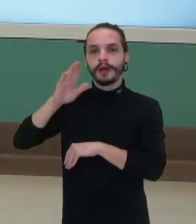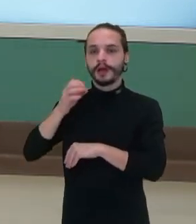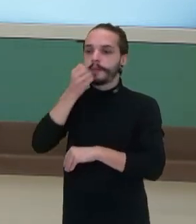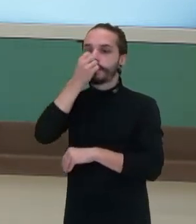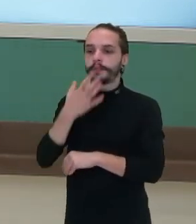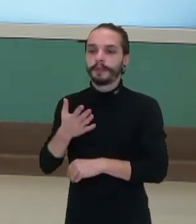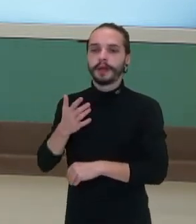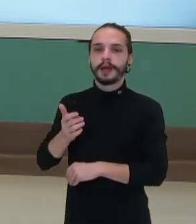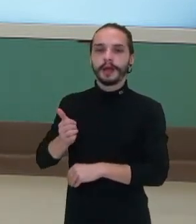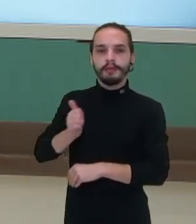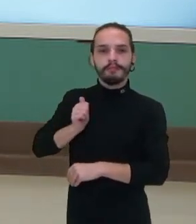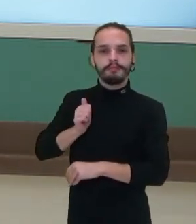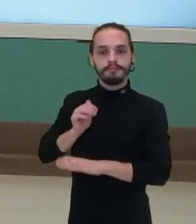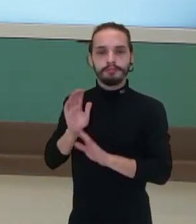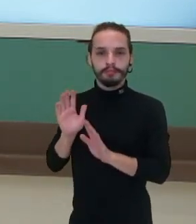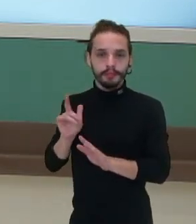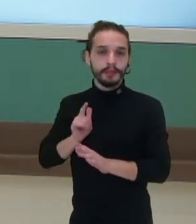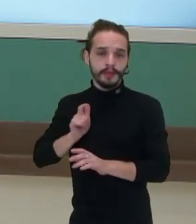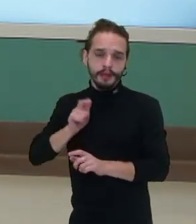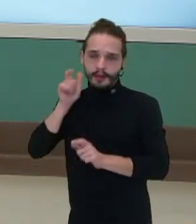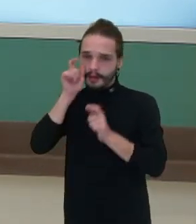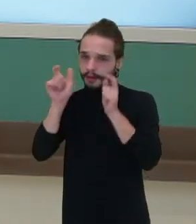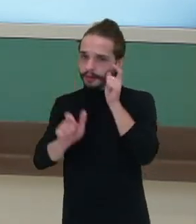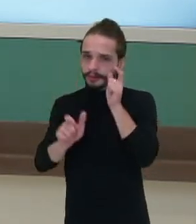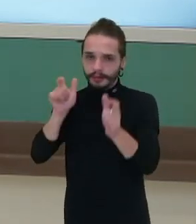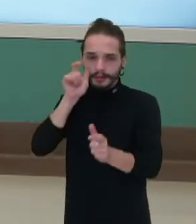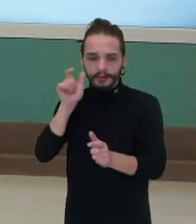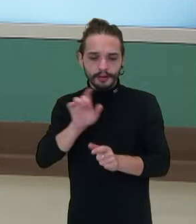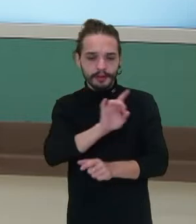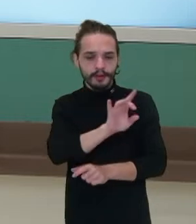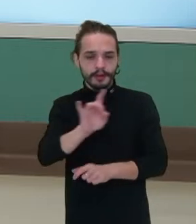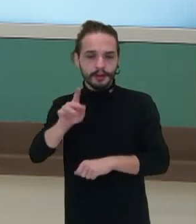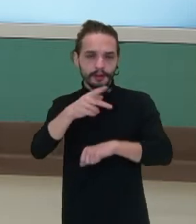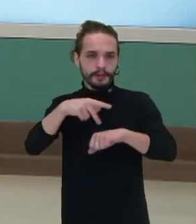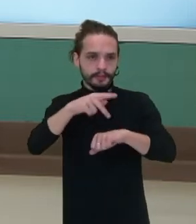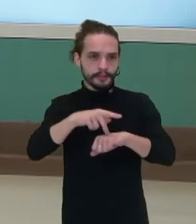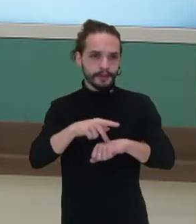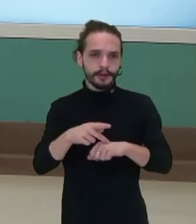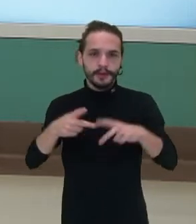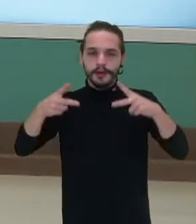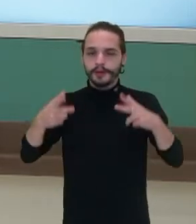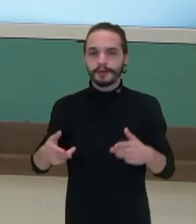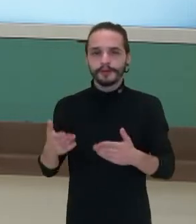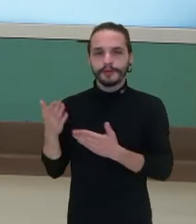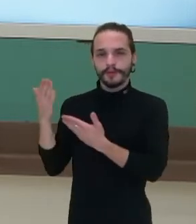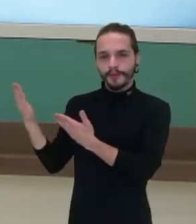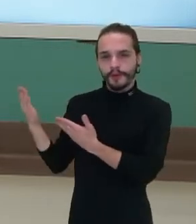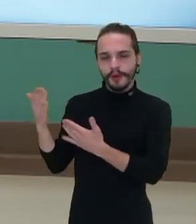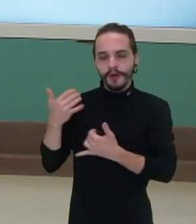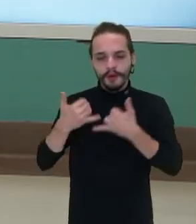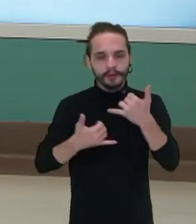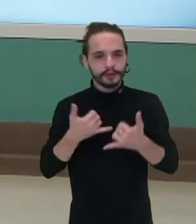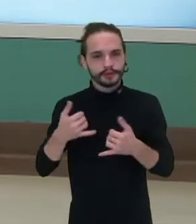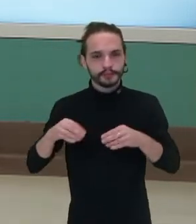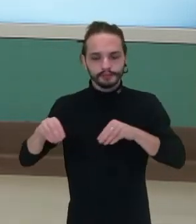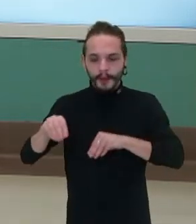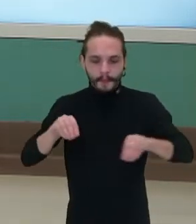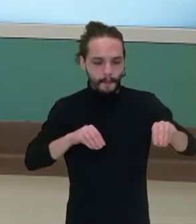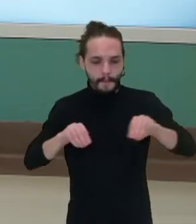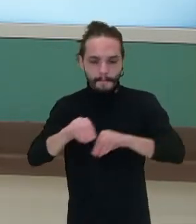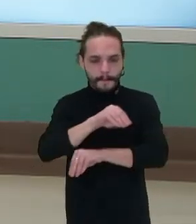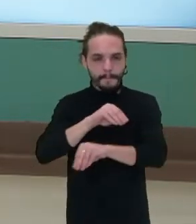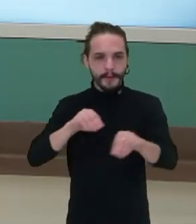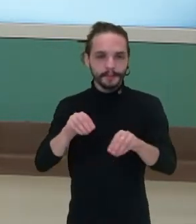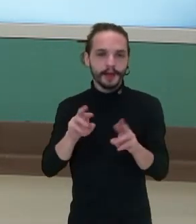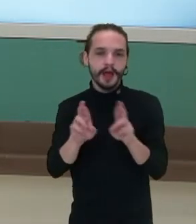né. Então tudo isso aí tem a ver com interesses de cada nação. É como se fosse um verdadeiro tabuleiro de xadrez nessas relações internacionais aí, tá